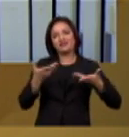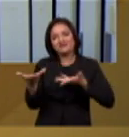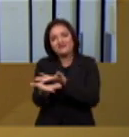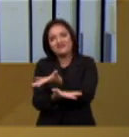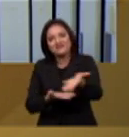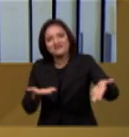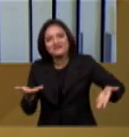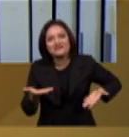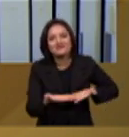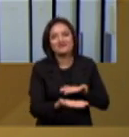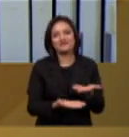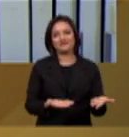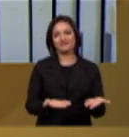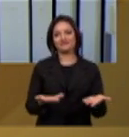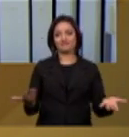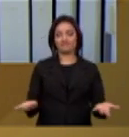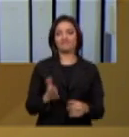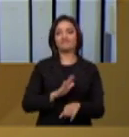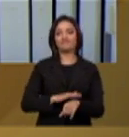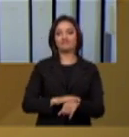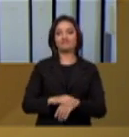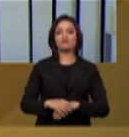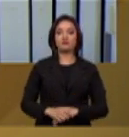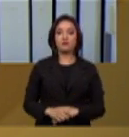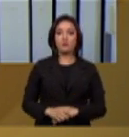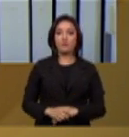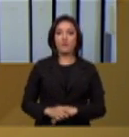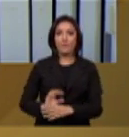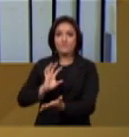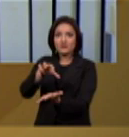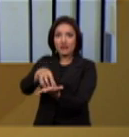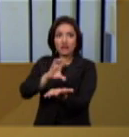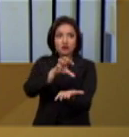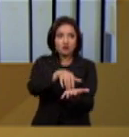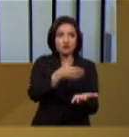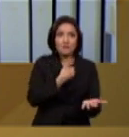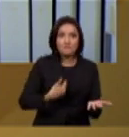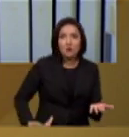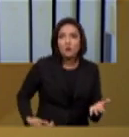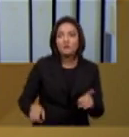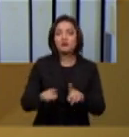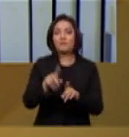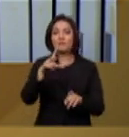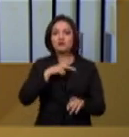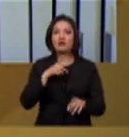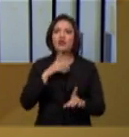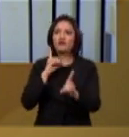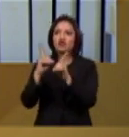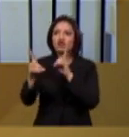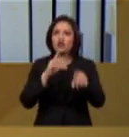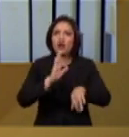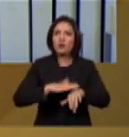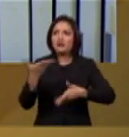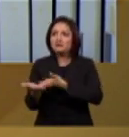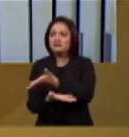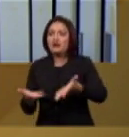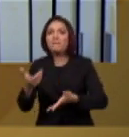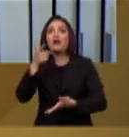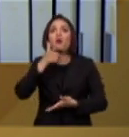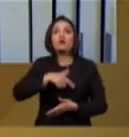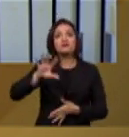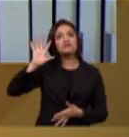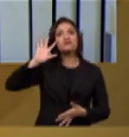fraternal, mais do que nunca. As instituições públicas e privadas reforçaram o diálogo na busca por soluções para os